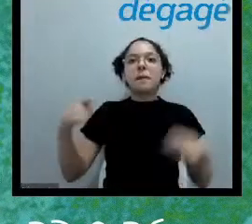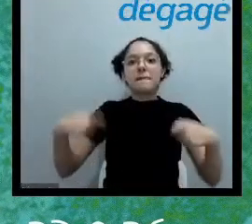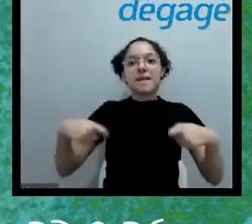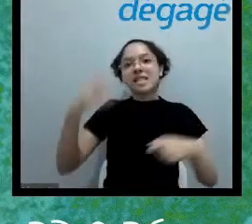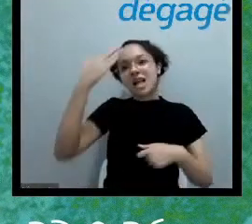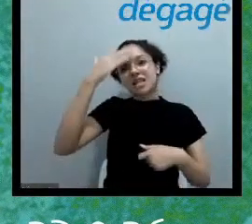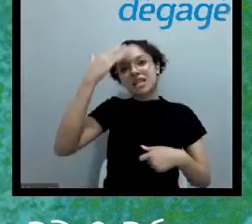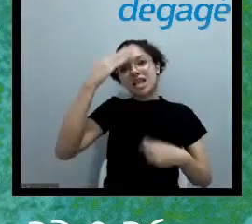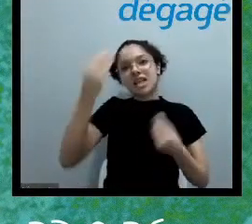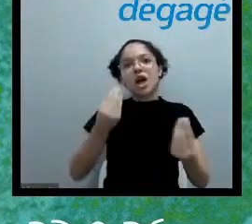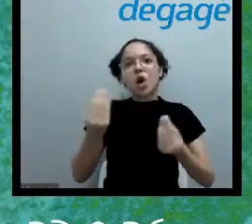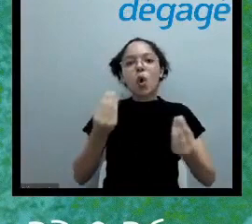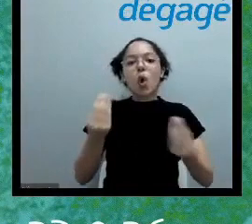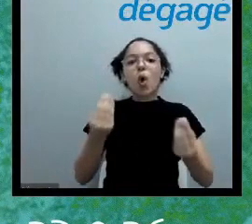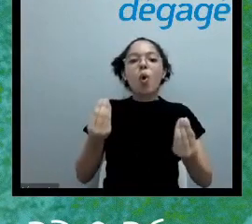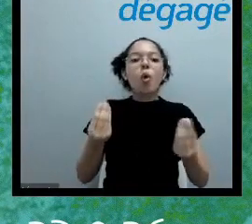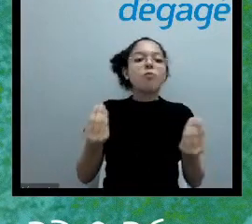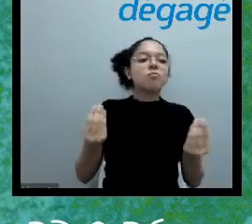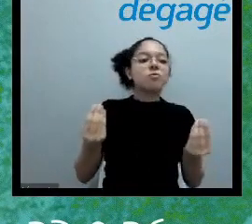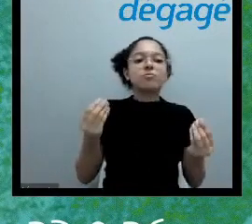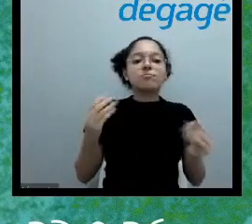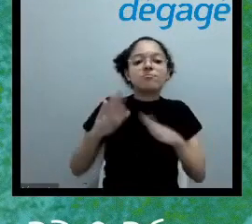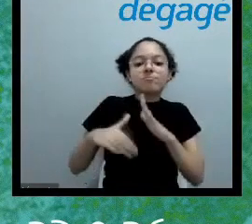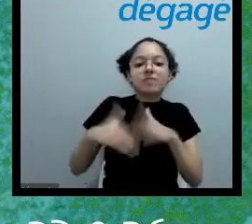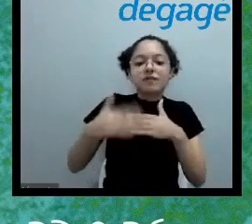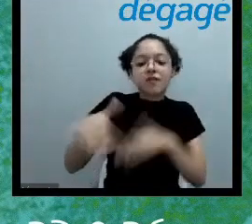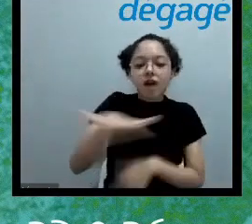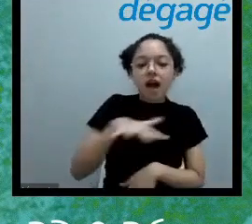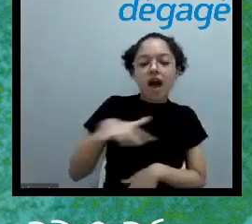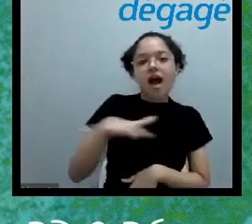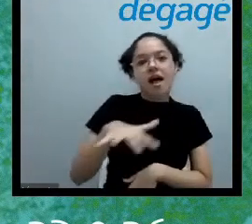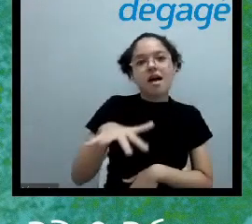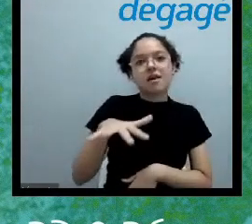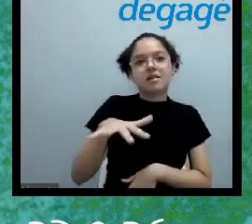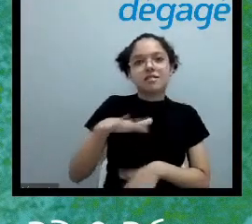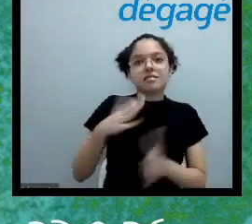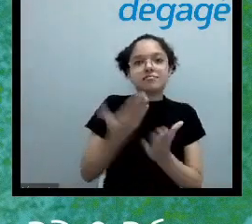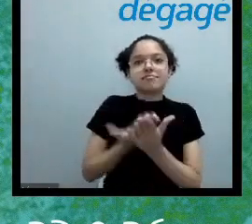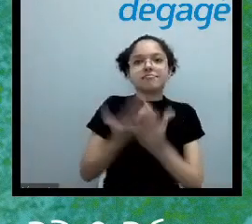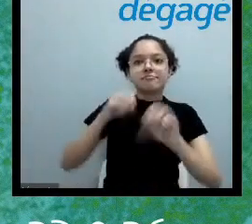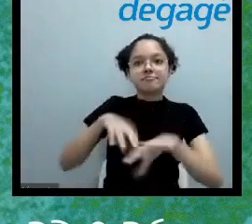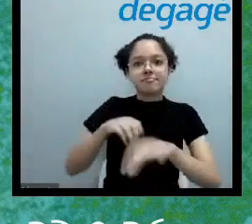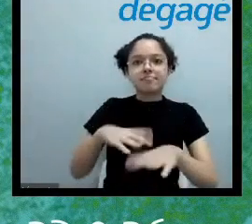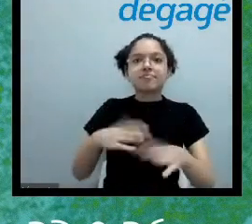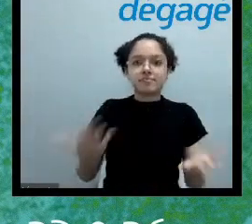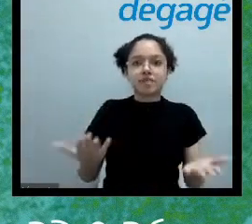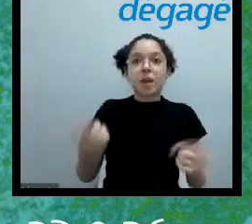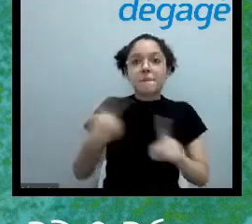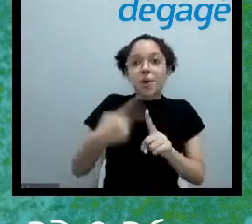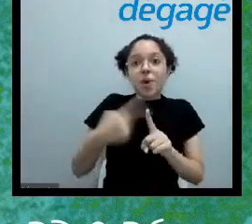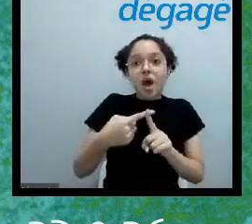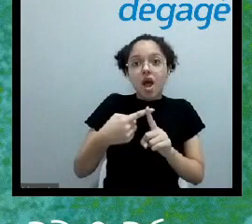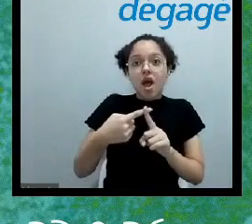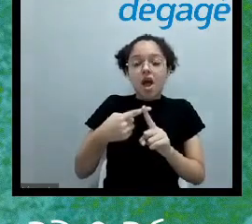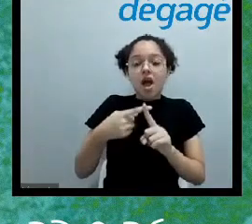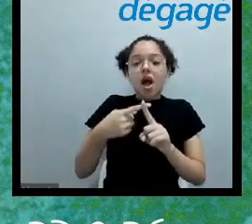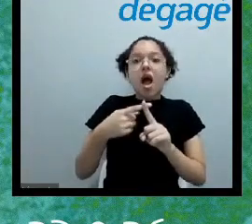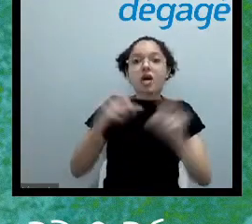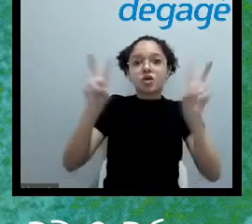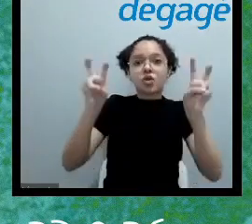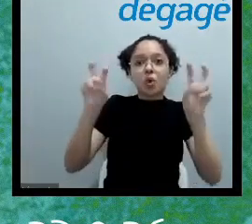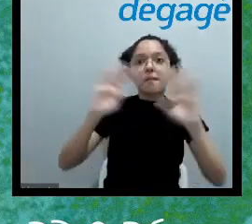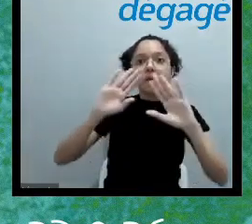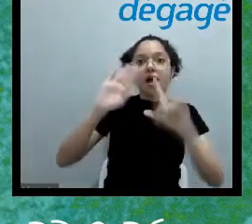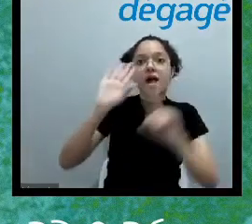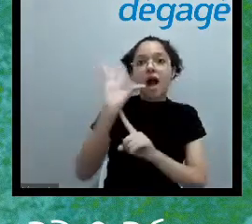arma política transformadora e fissurante que nós temos como artistas e professores. E não é sobre autismos apenas.